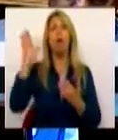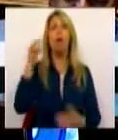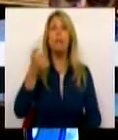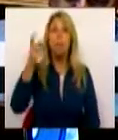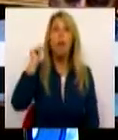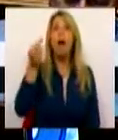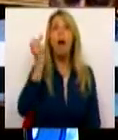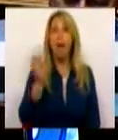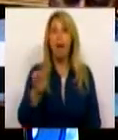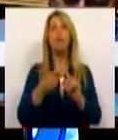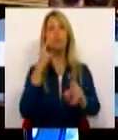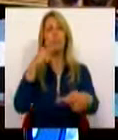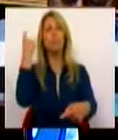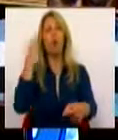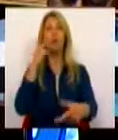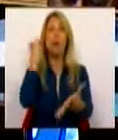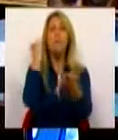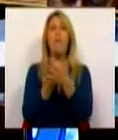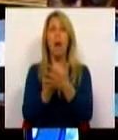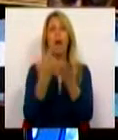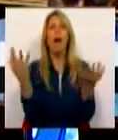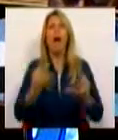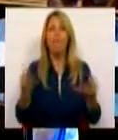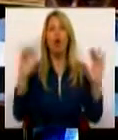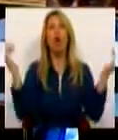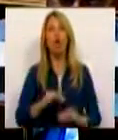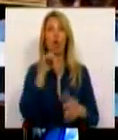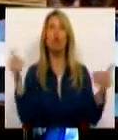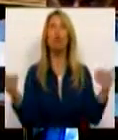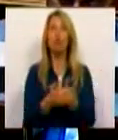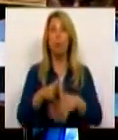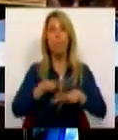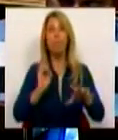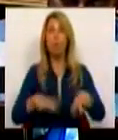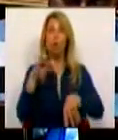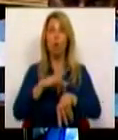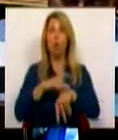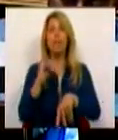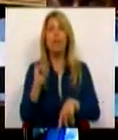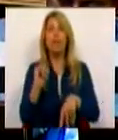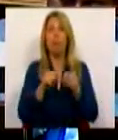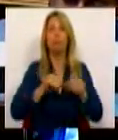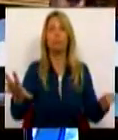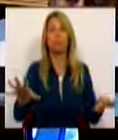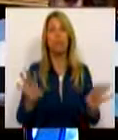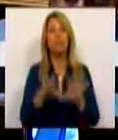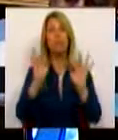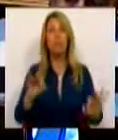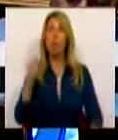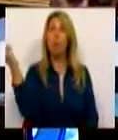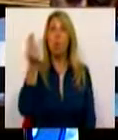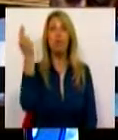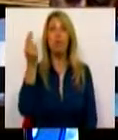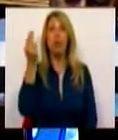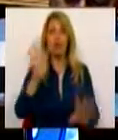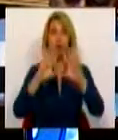marco importantíssimo para a redução da morbilidade e mortalidade associadas a doenças infecciosas. Com caráter universal, geral